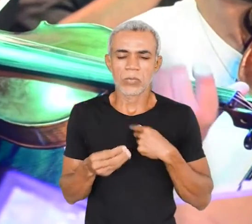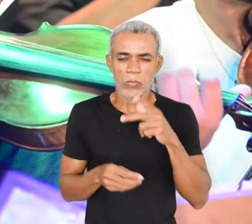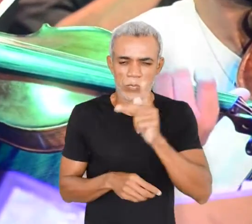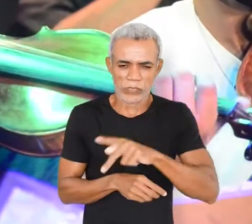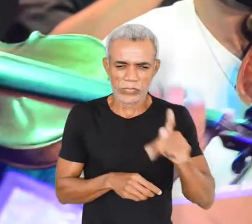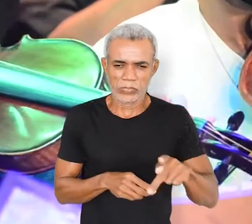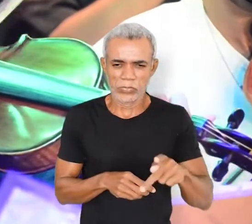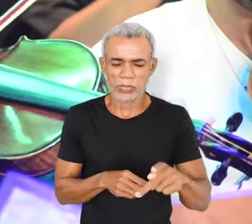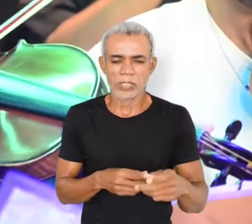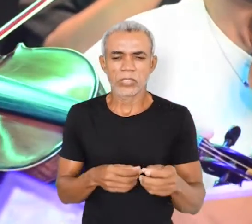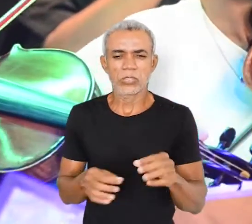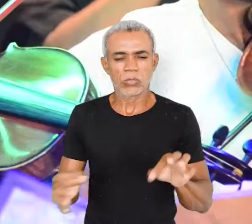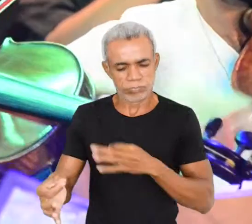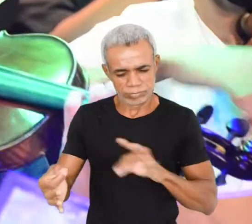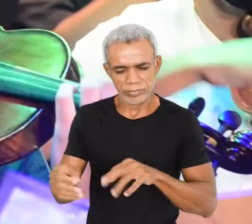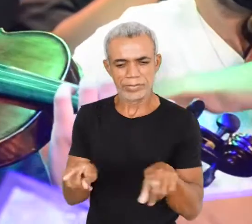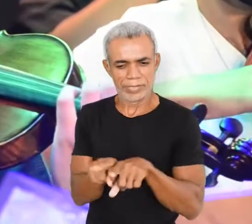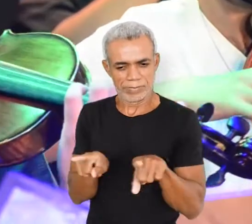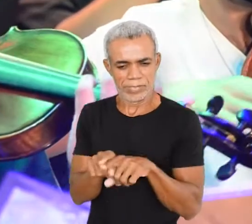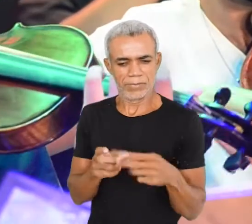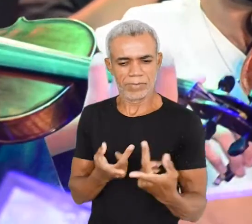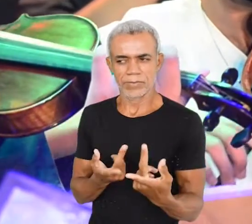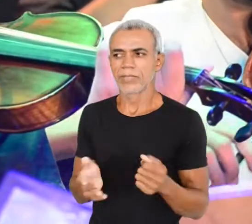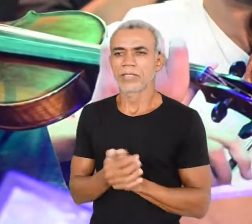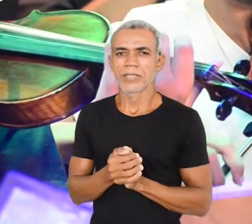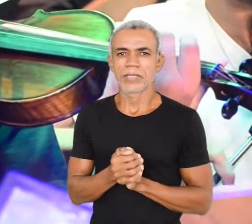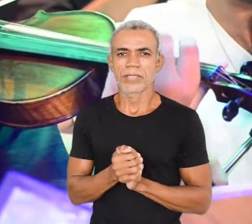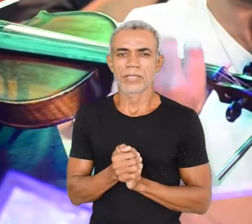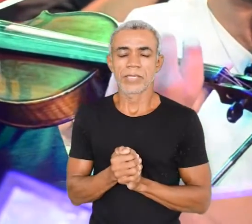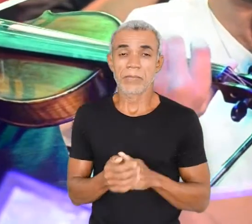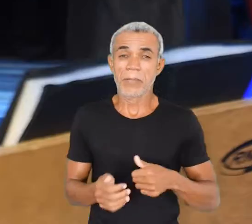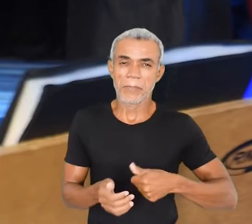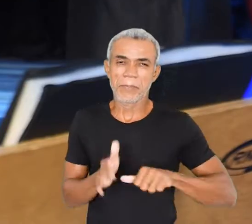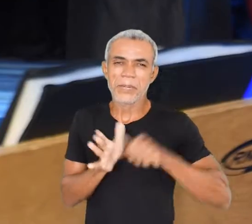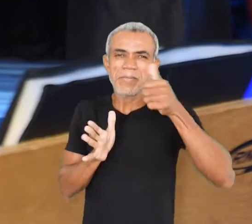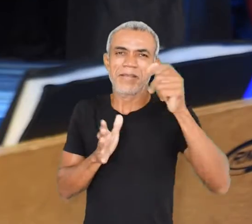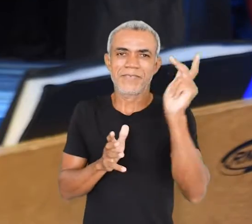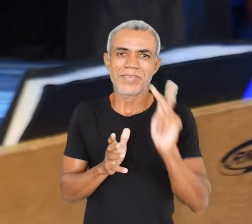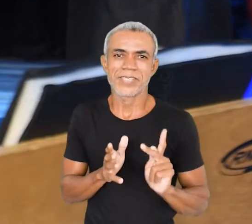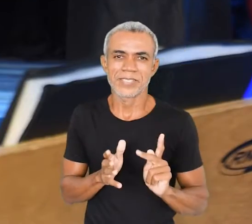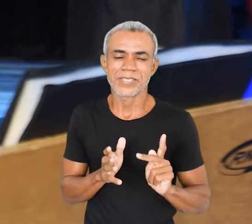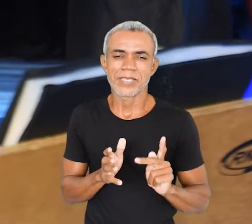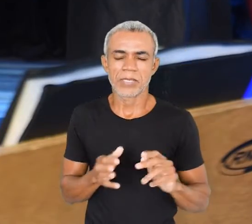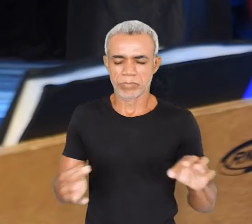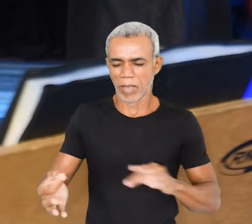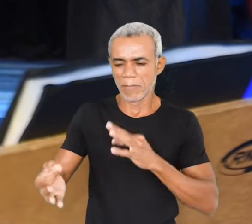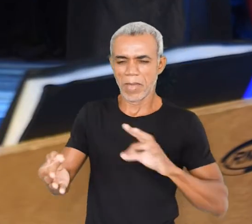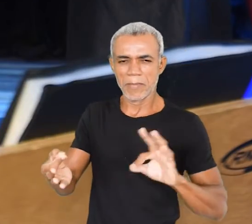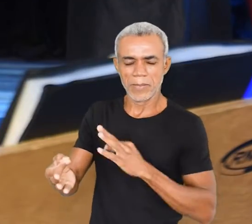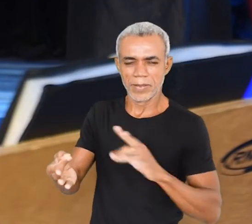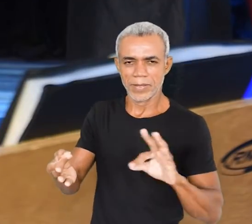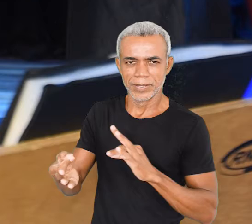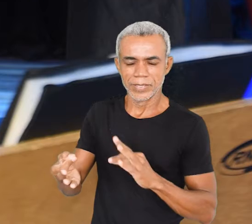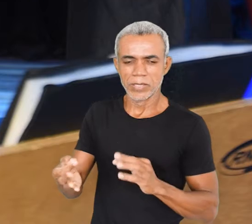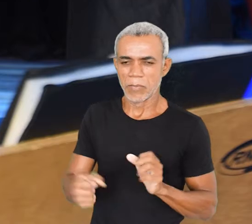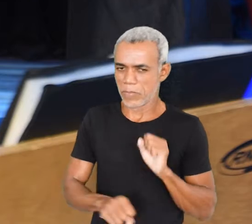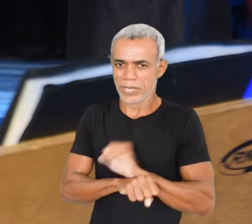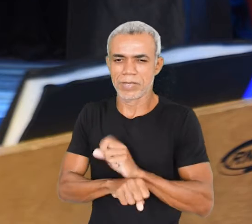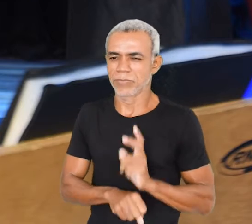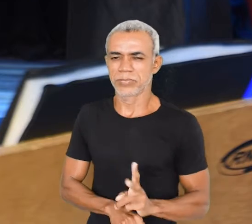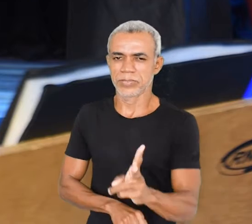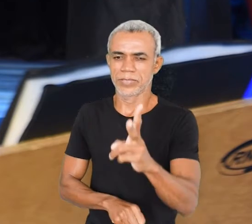violino e meu professor, ele toca também, eu me apaixonei pelo instrumento, basicamente, pela primeira vista. Aí comecei a